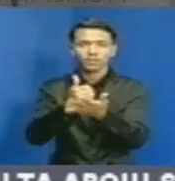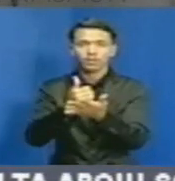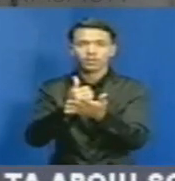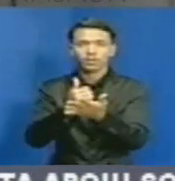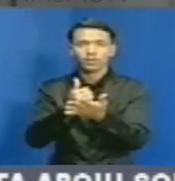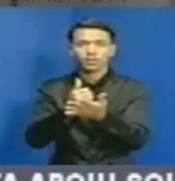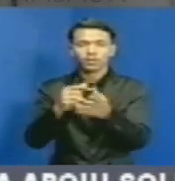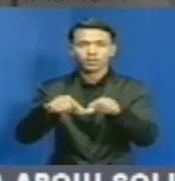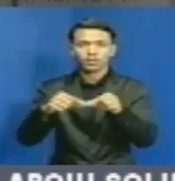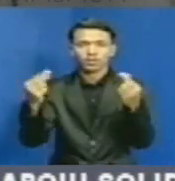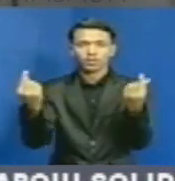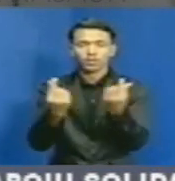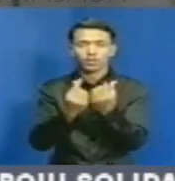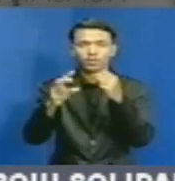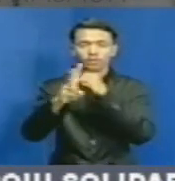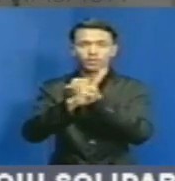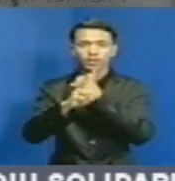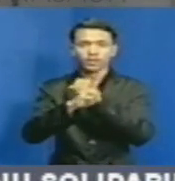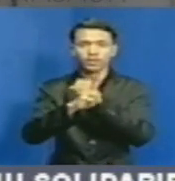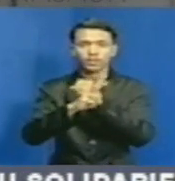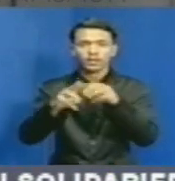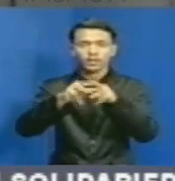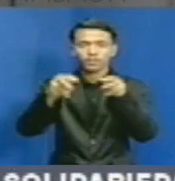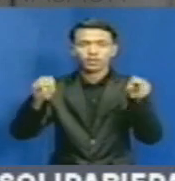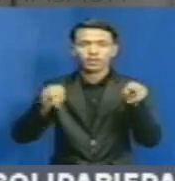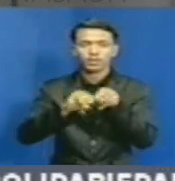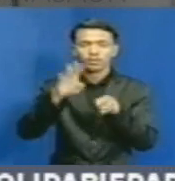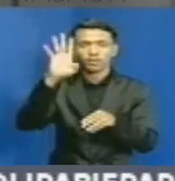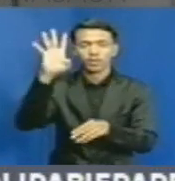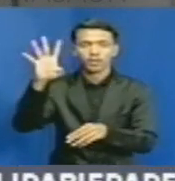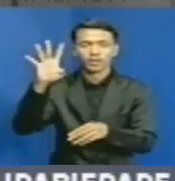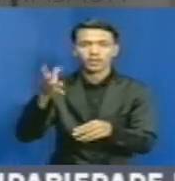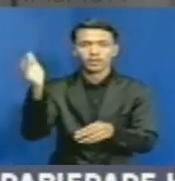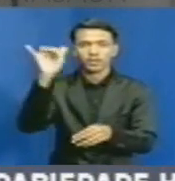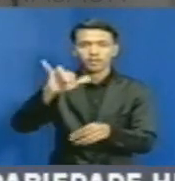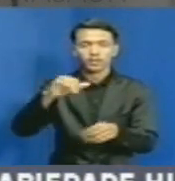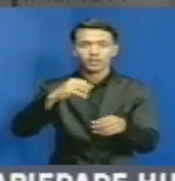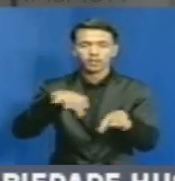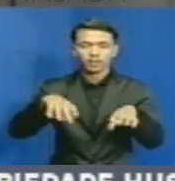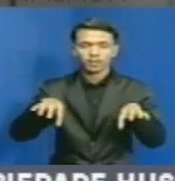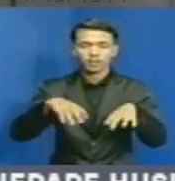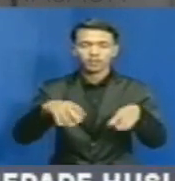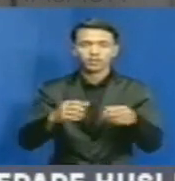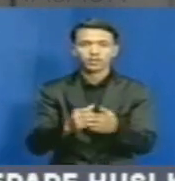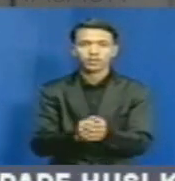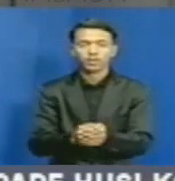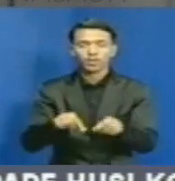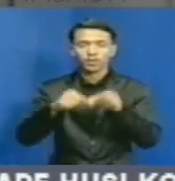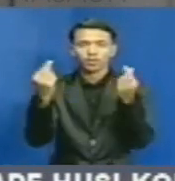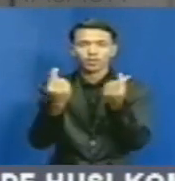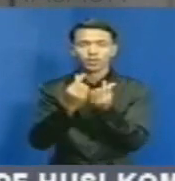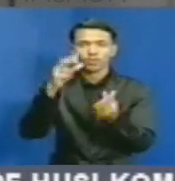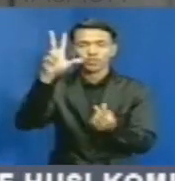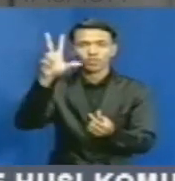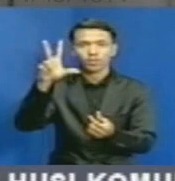batem grupo vítima de ver e município rato, né? Sirhal Fila Lima. Otam grupo todo,